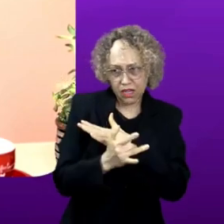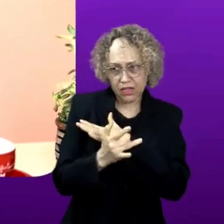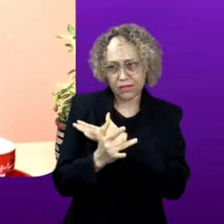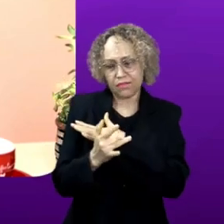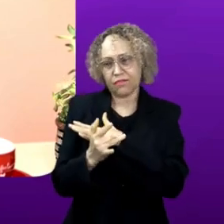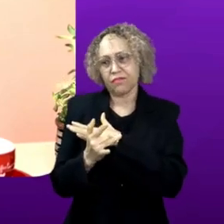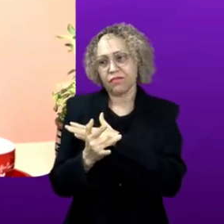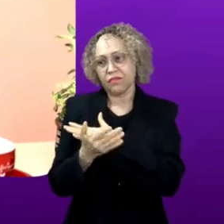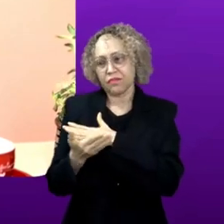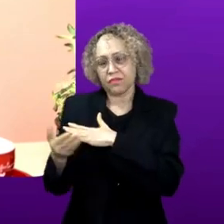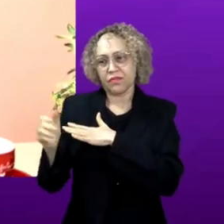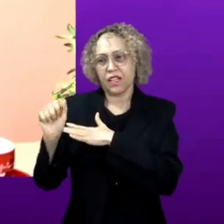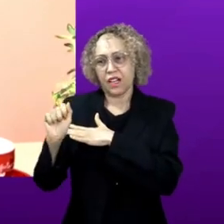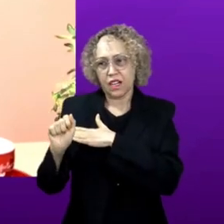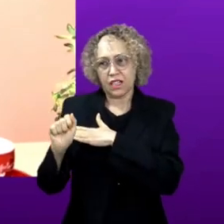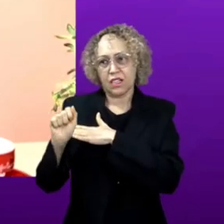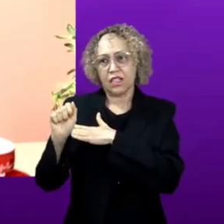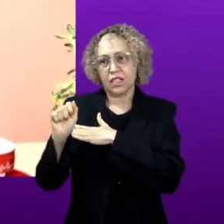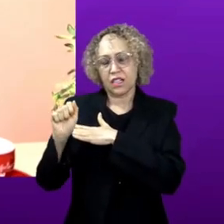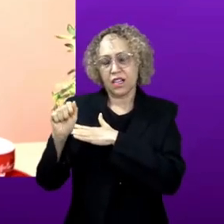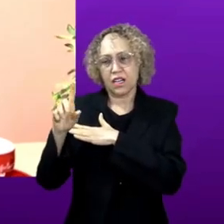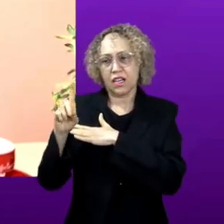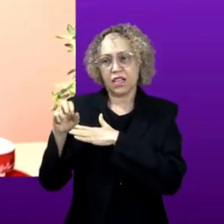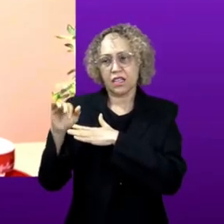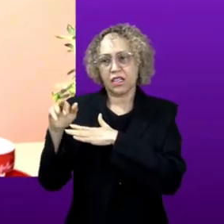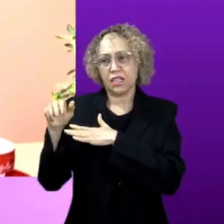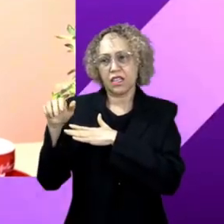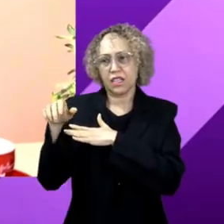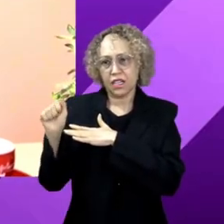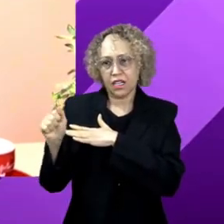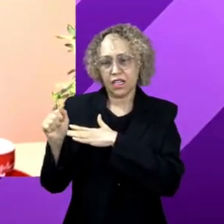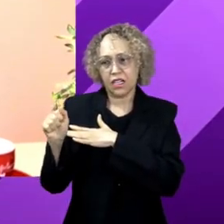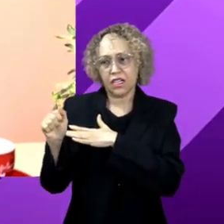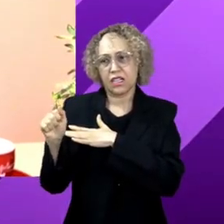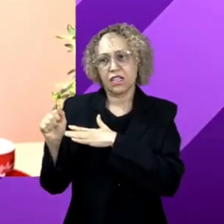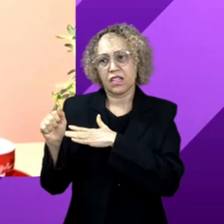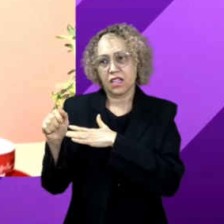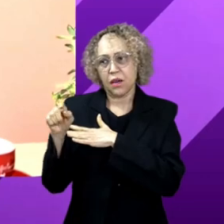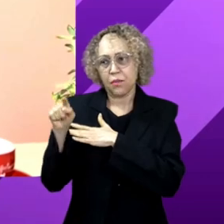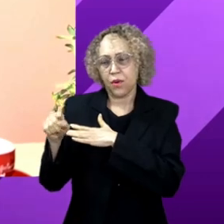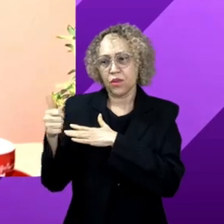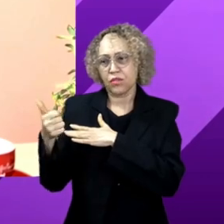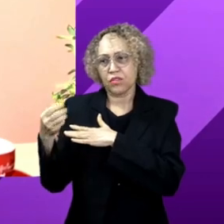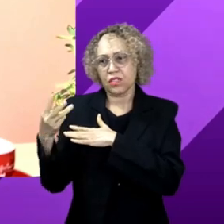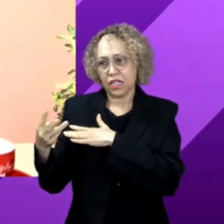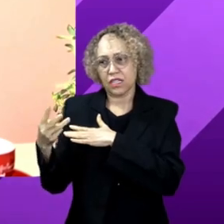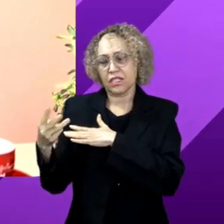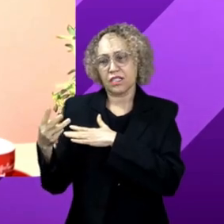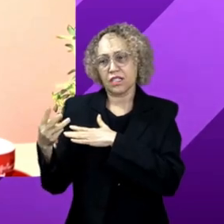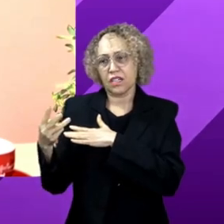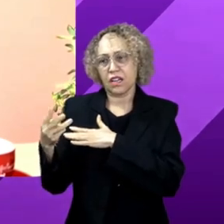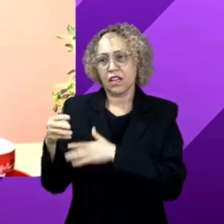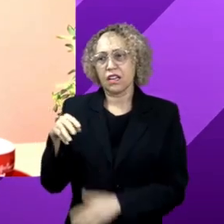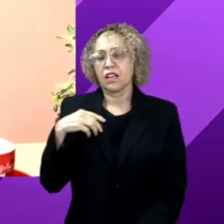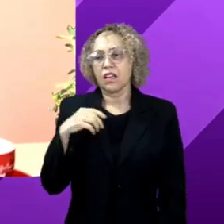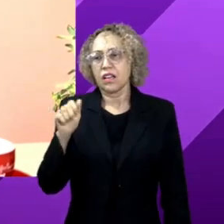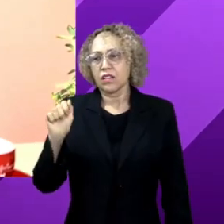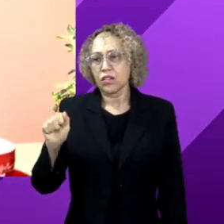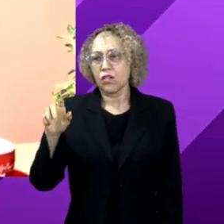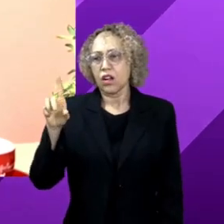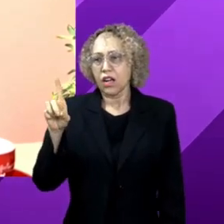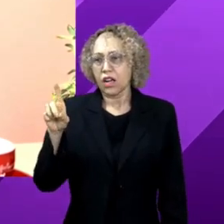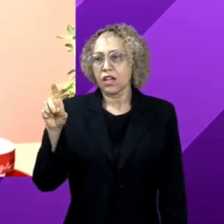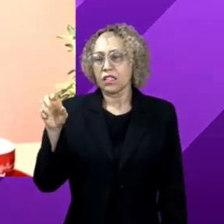isso, meninas, mulheres, se quiserem me achar aí nas redes sociais, no Instagram, eu sou Adriana Souza